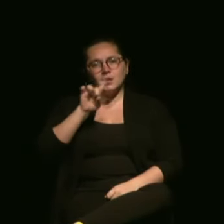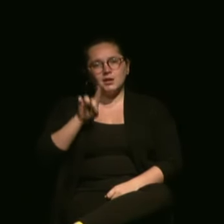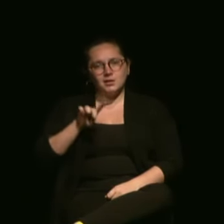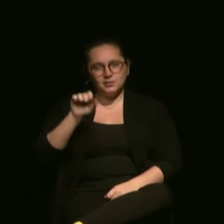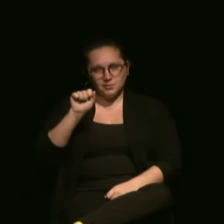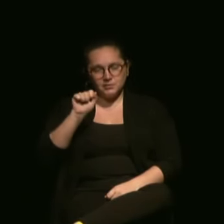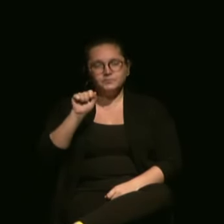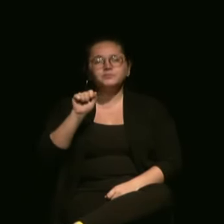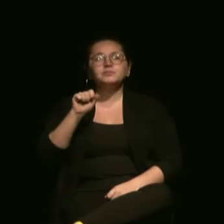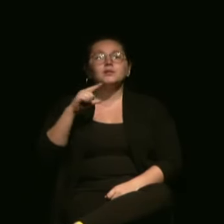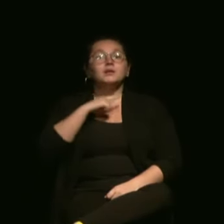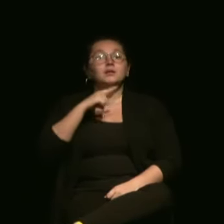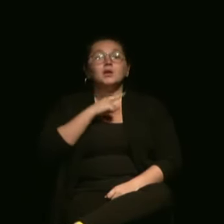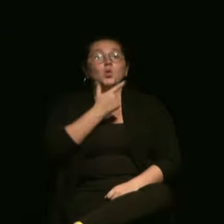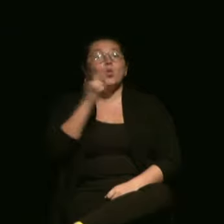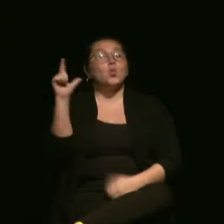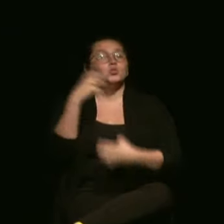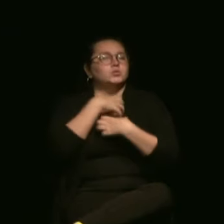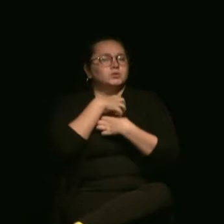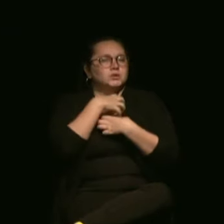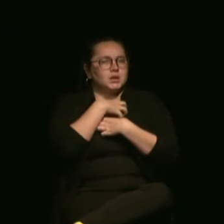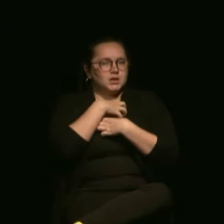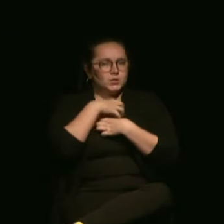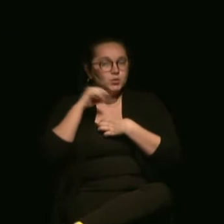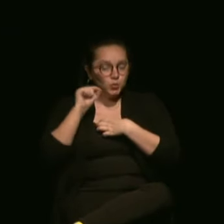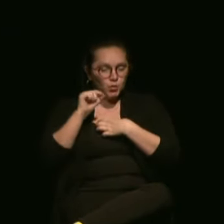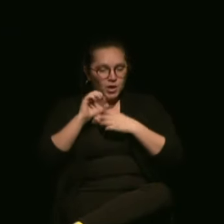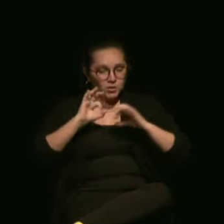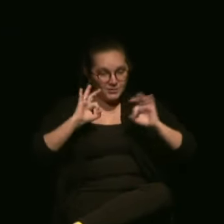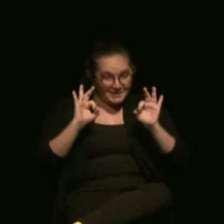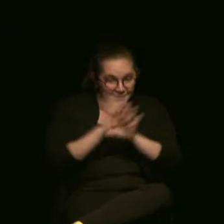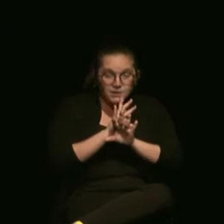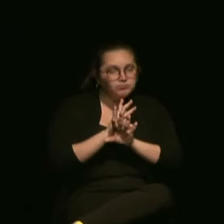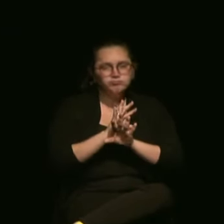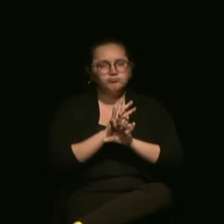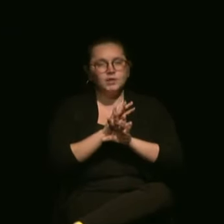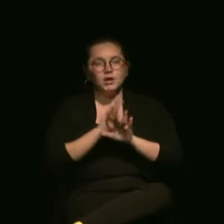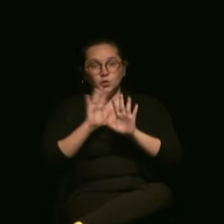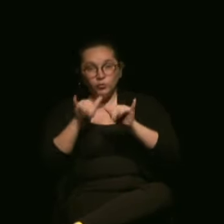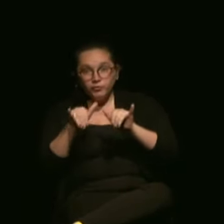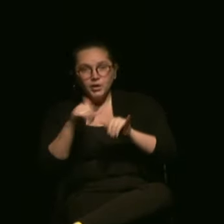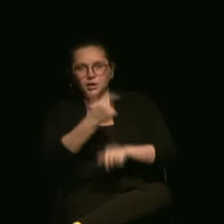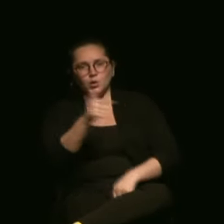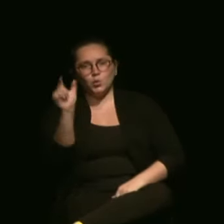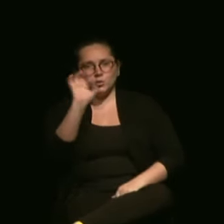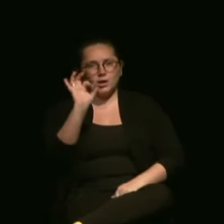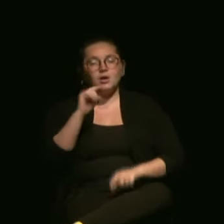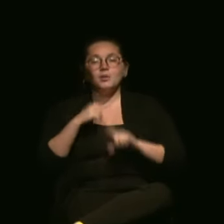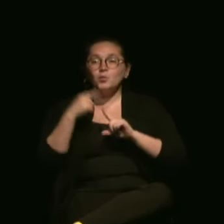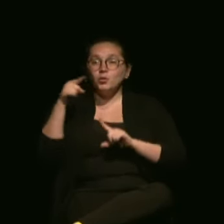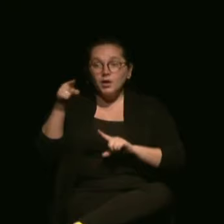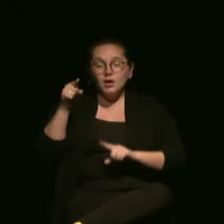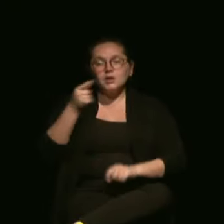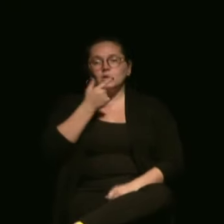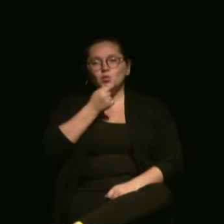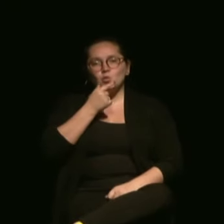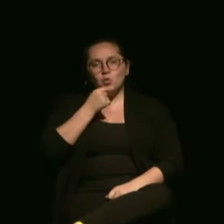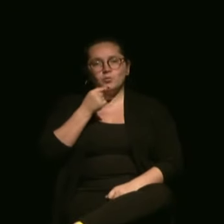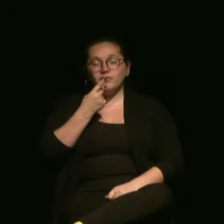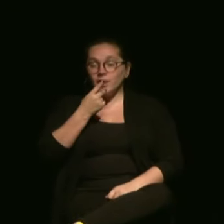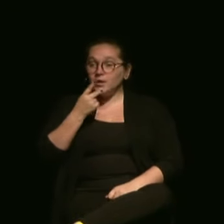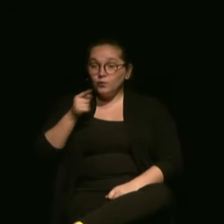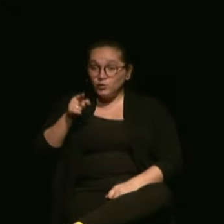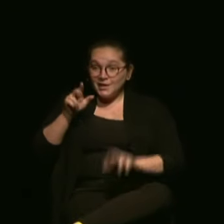Aqui tem uma outra faceta da ideia da incompletude, da ideia defendida pelo Coutinho de que você nunca esgota